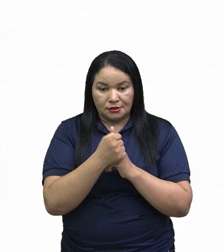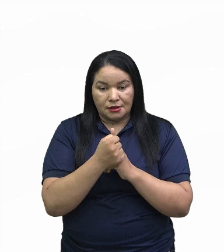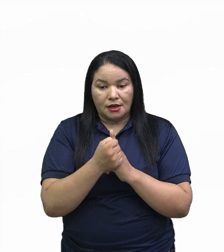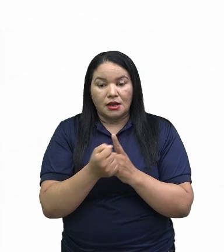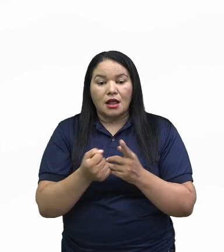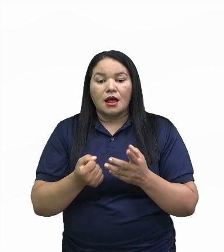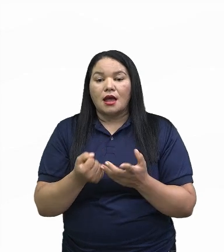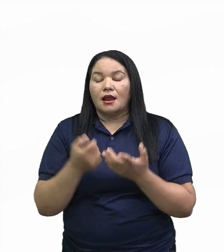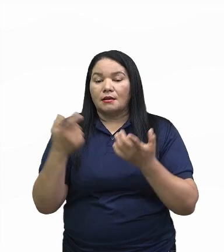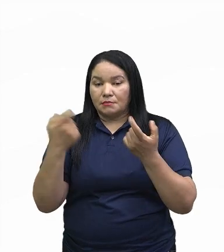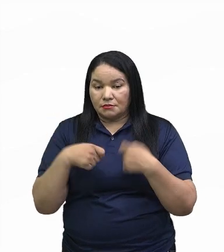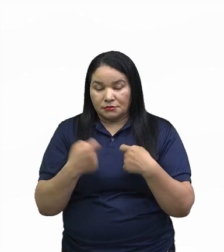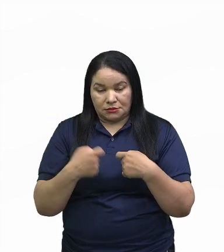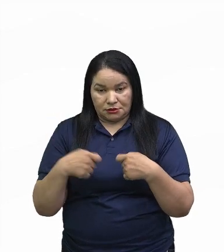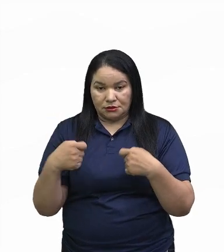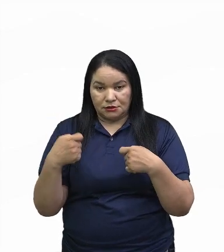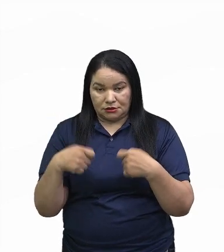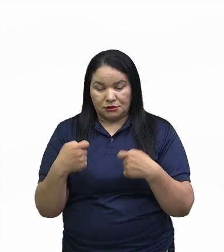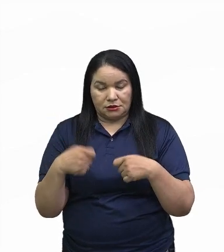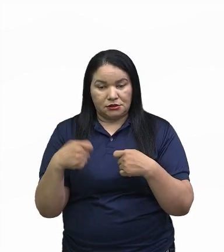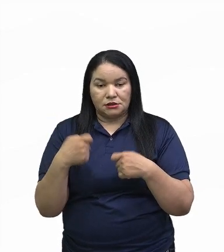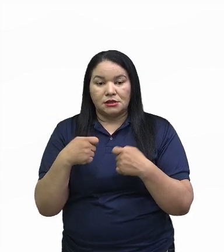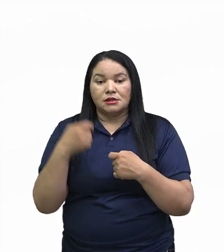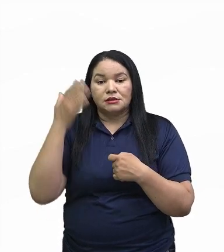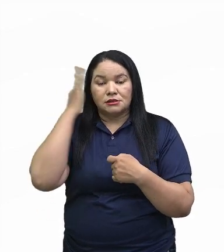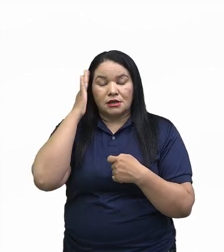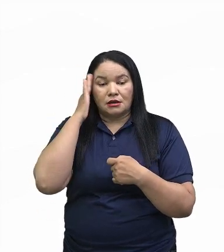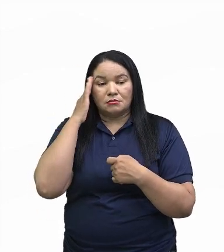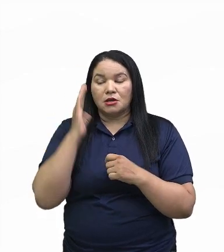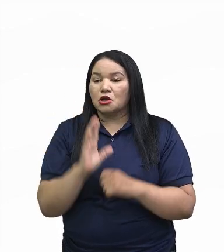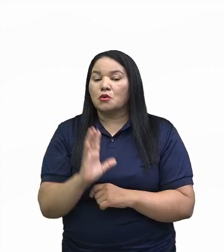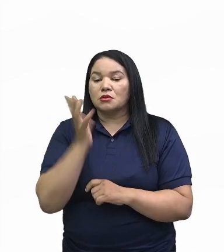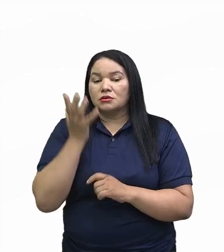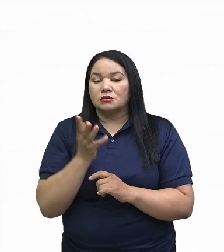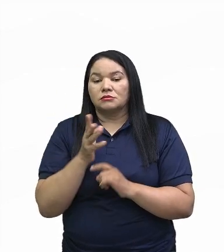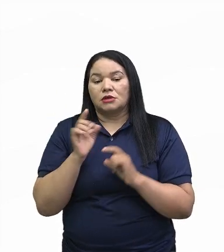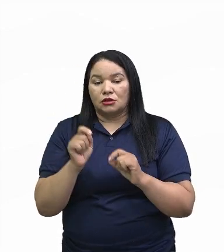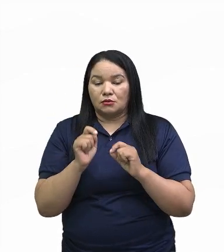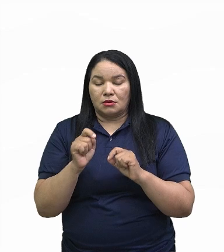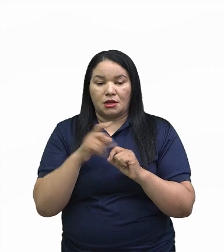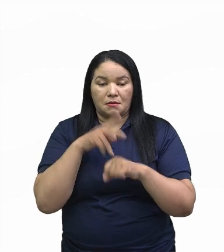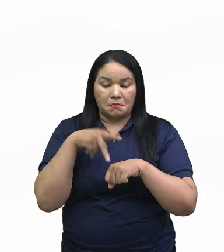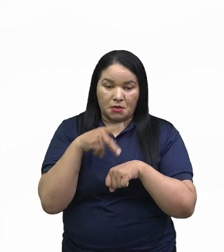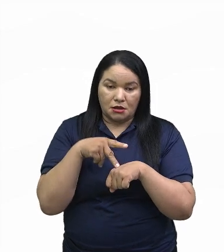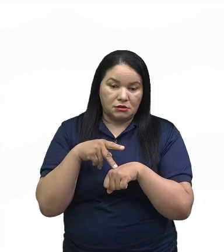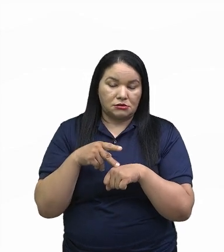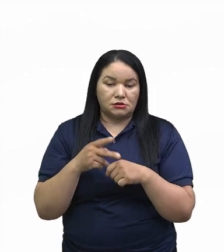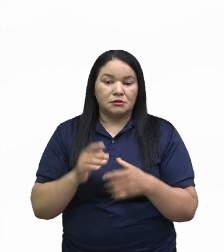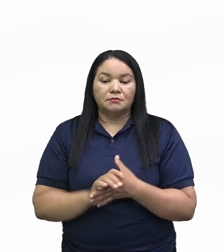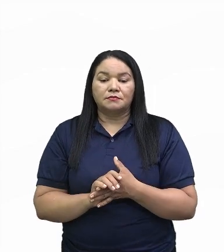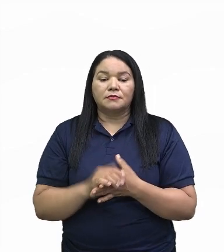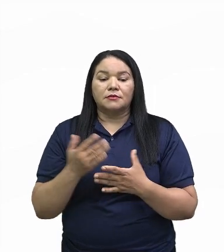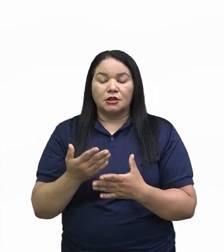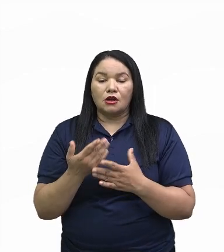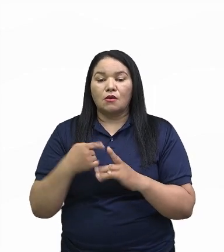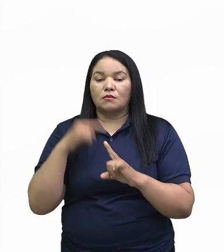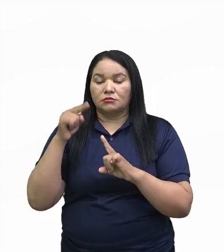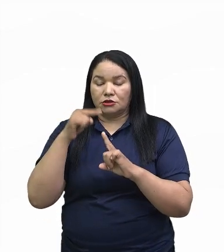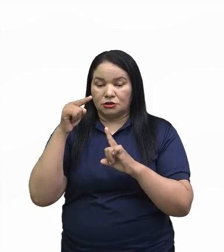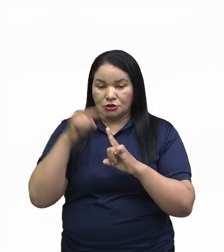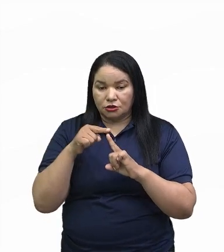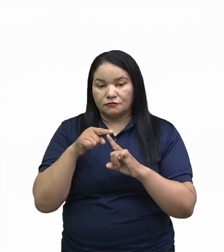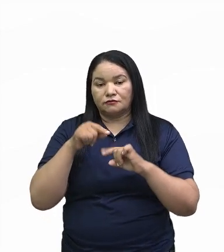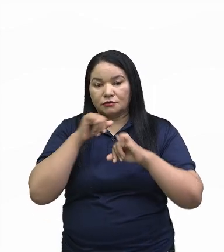sociedade, ela tem o direito de saber o que está acontecendo no seu país. Então, uma das funções primordiais da notícia, ela